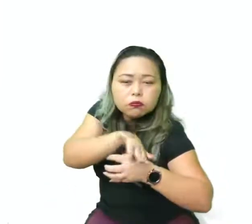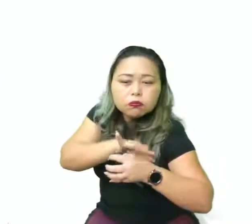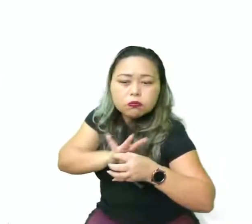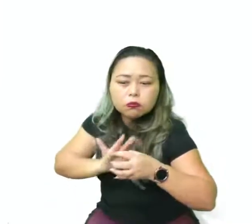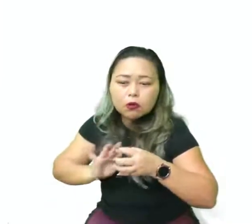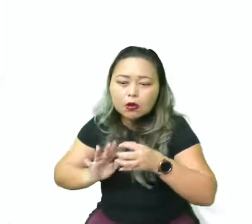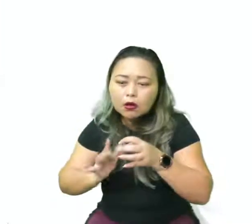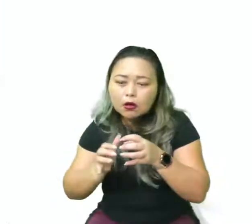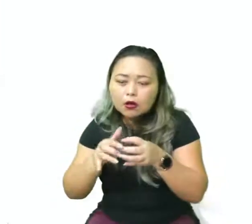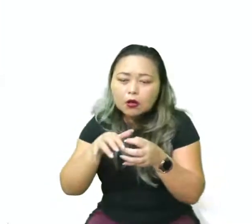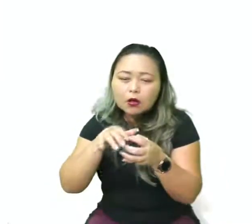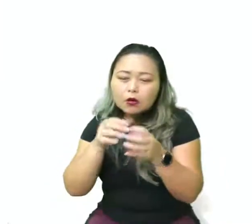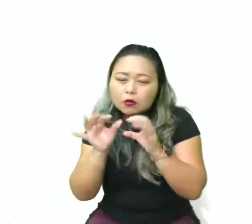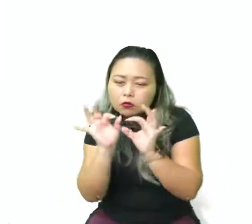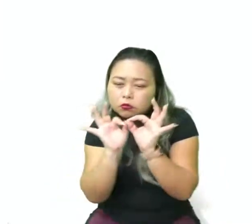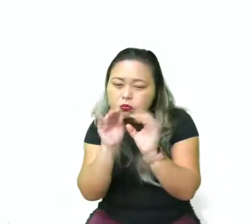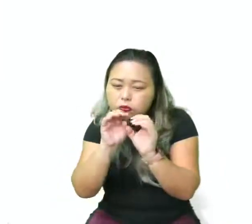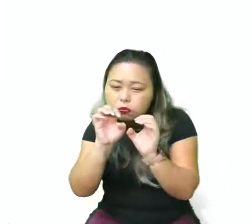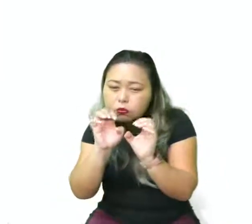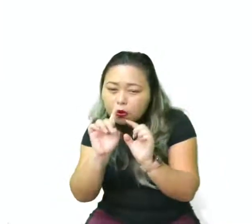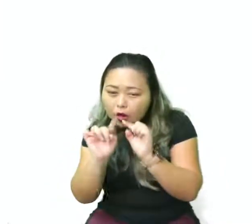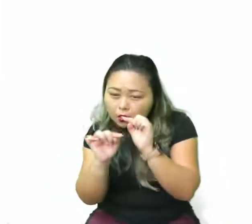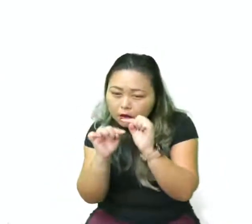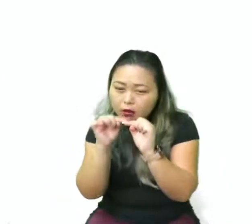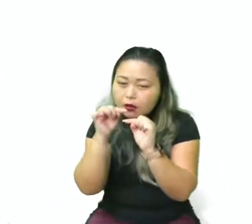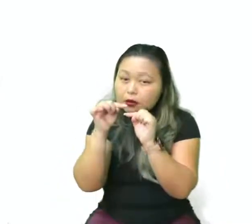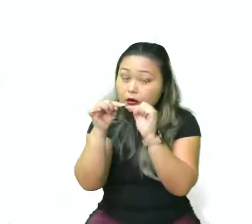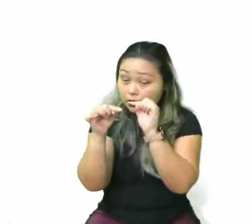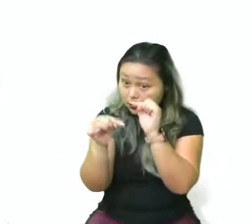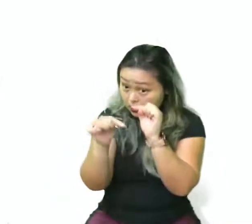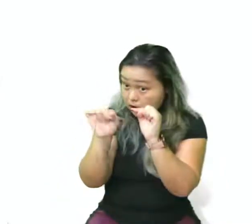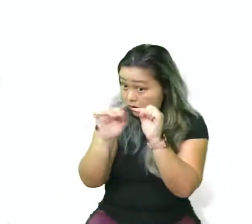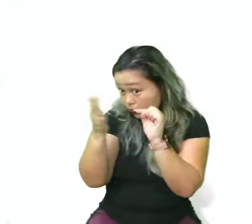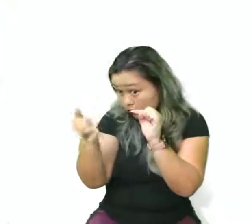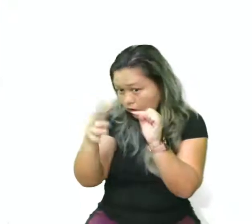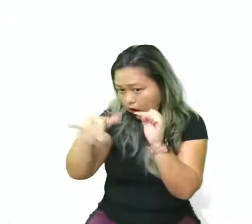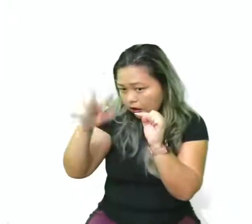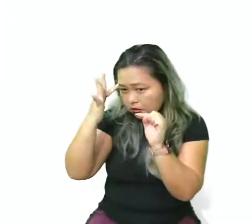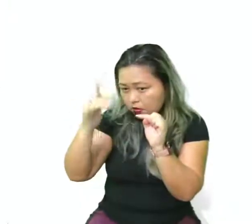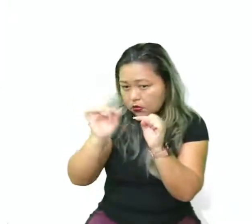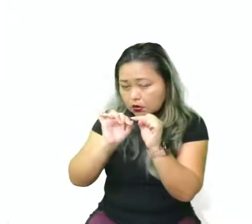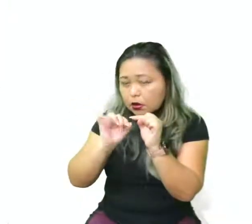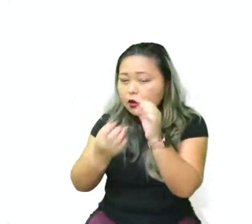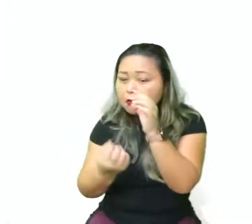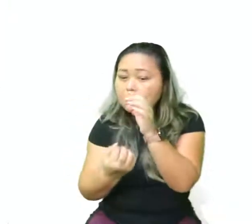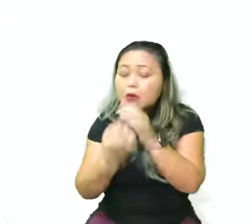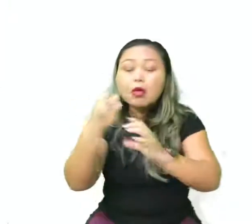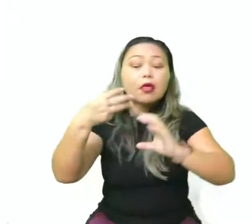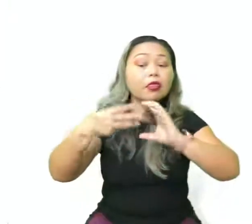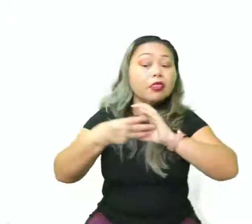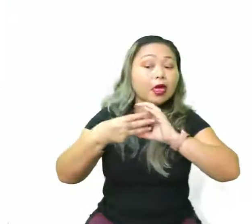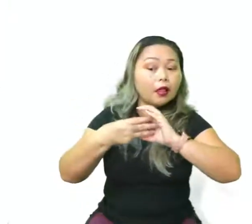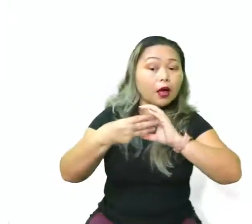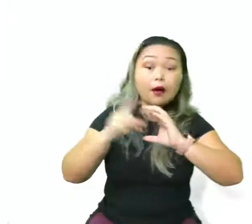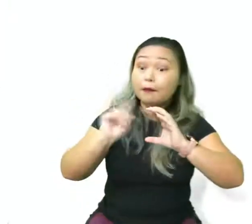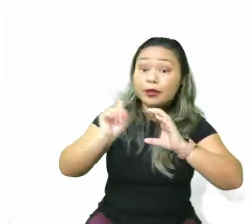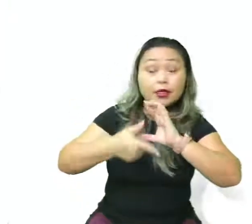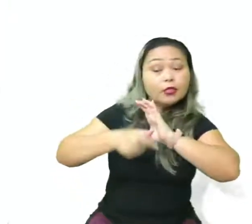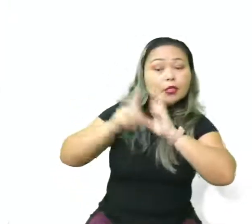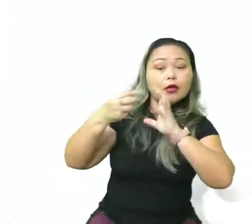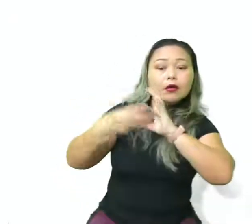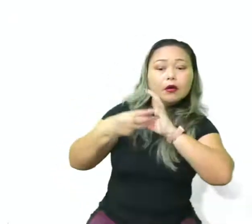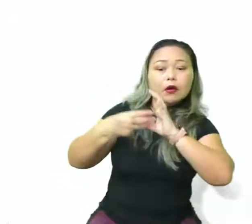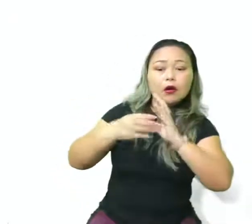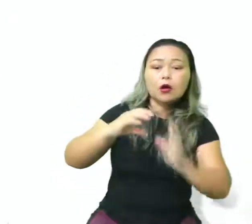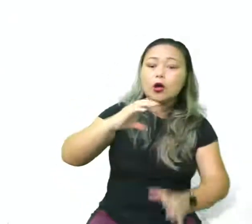E aí formaram as primeiras estruturas que vão, segundo os cientistas, dar início às primeiras células, mas ainda não são células, chamadas